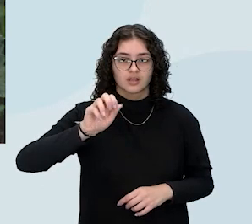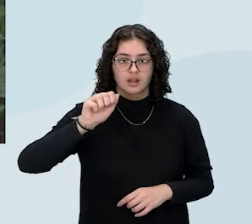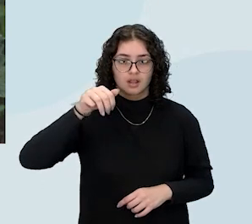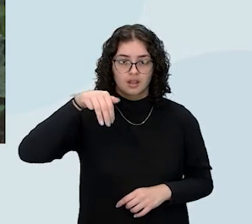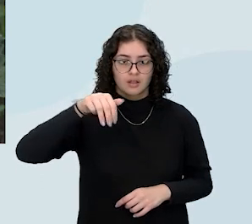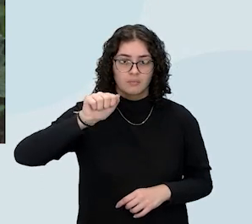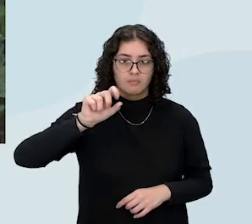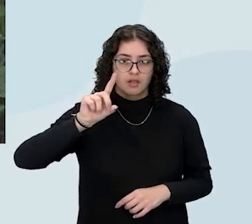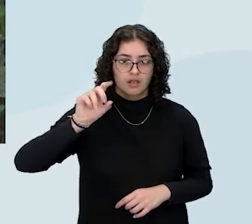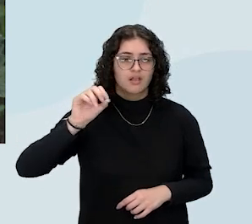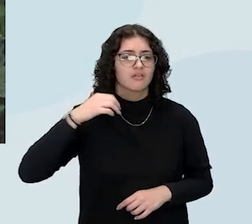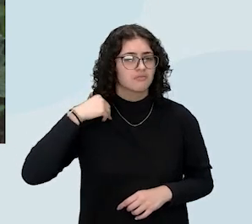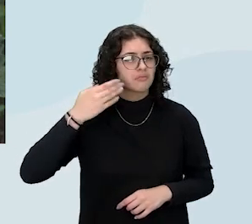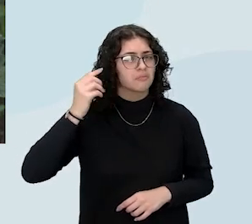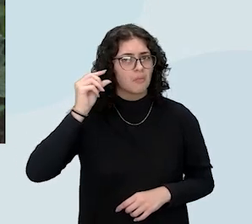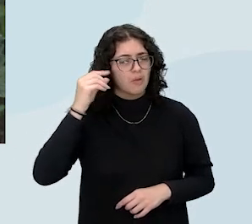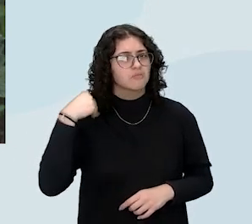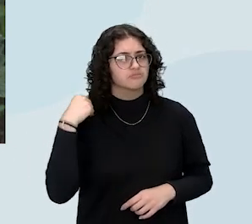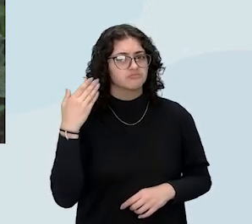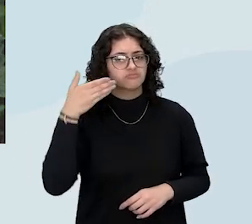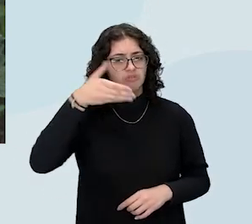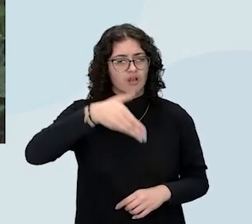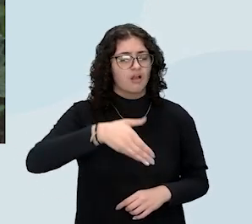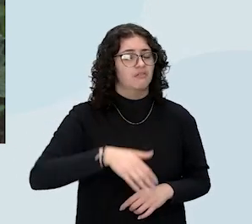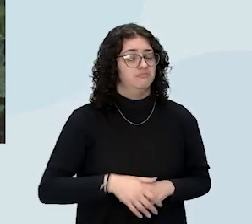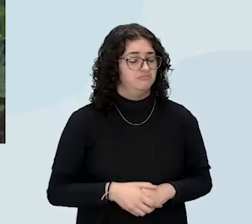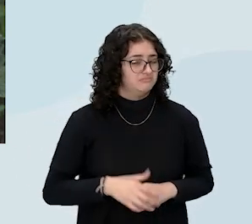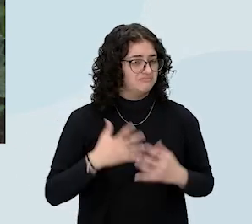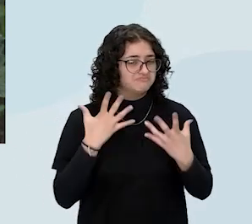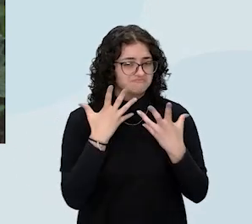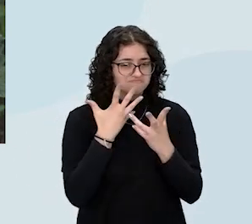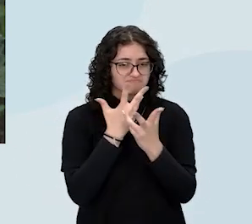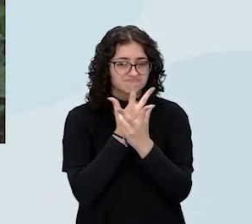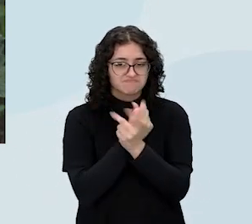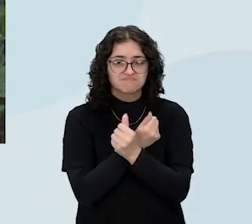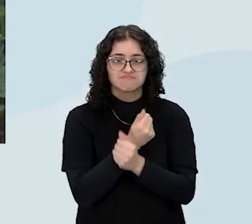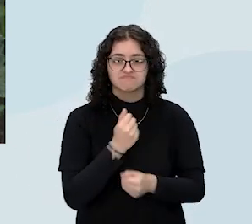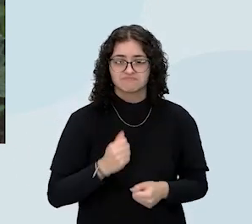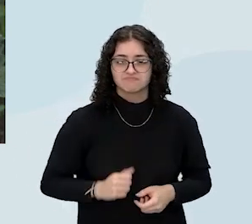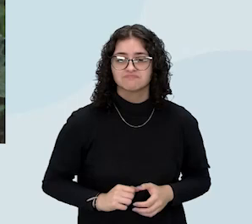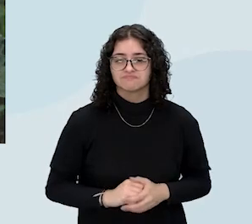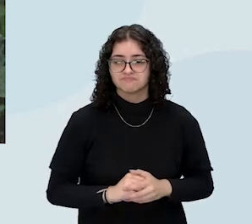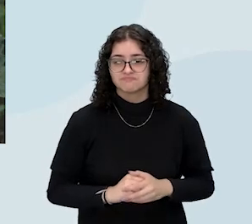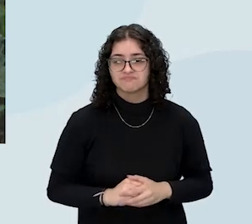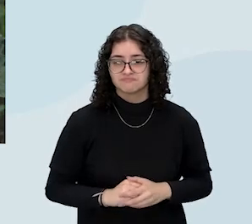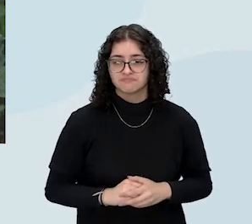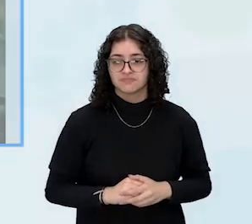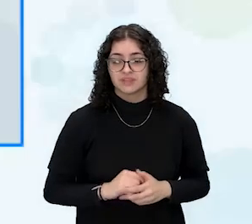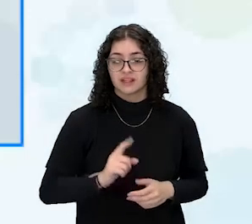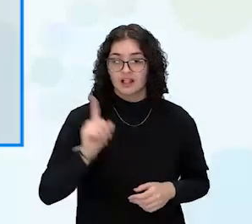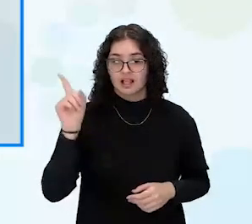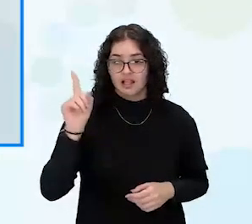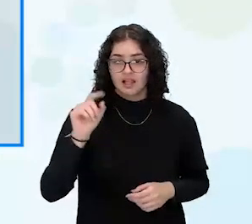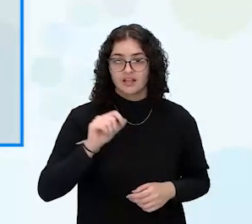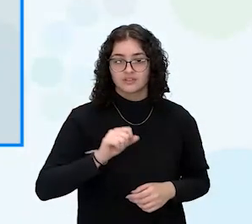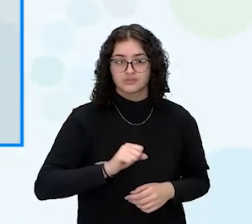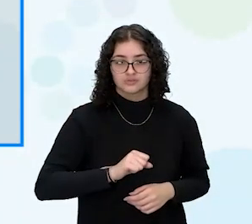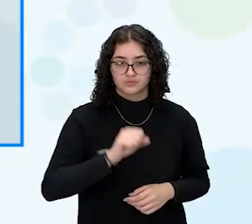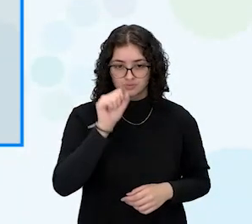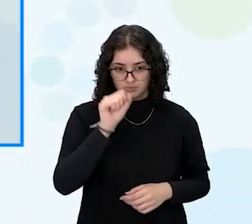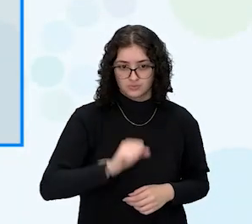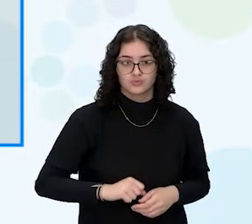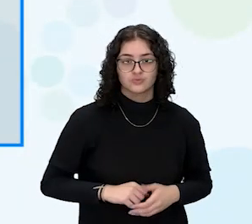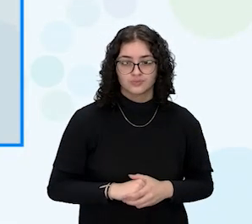cidade, né? Eu fui recentemente para lá e é uma cidade muito bonita, muito linda, no nosso sul, tá certo? Então eu